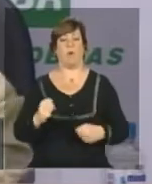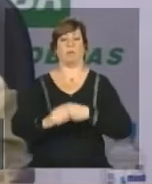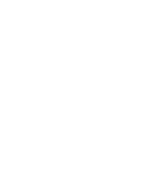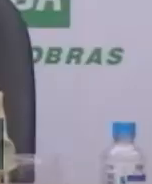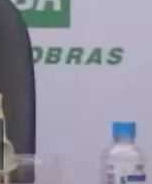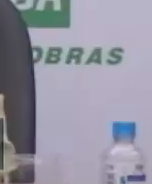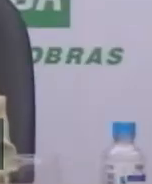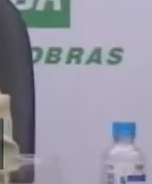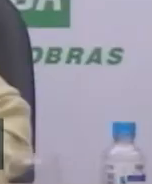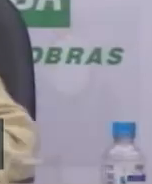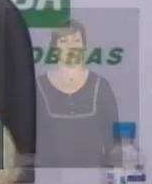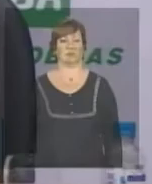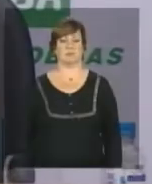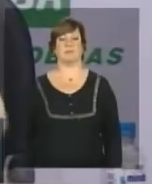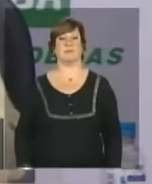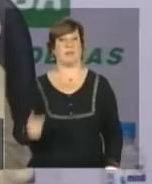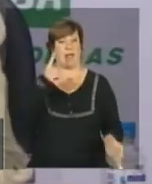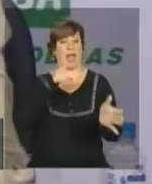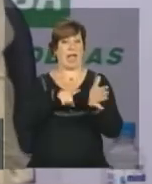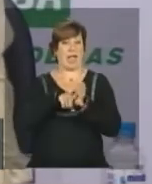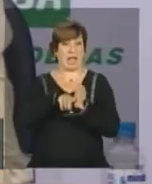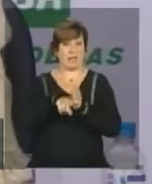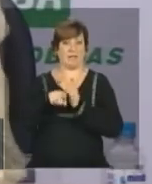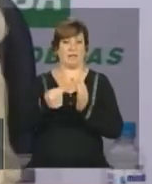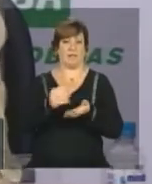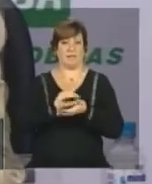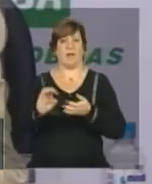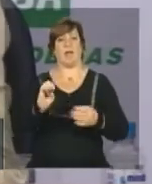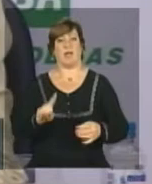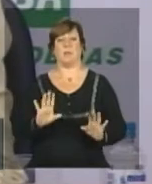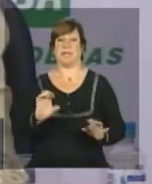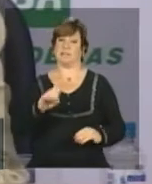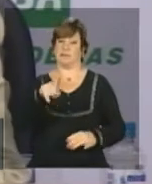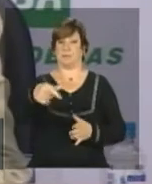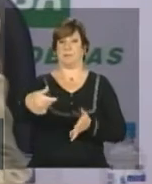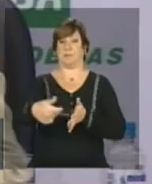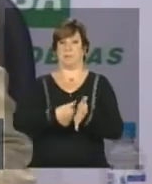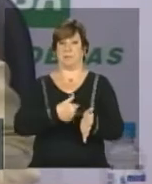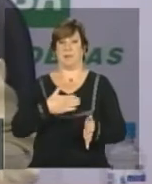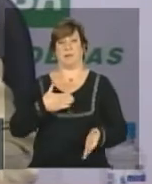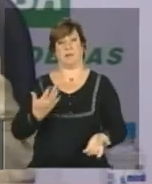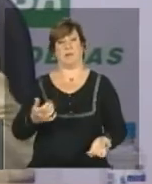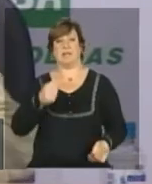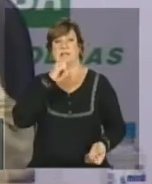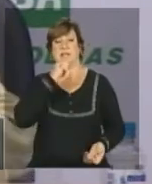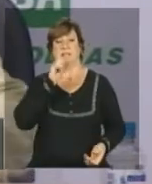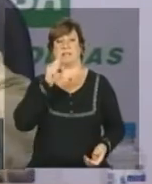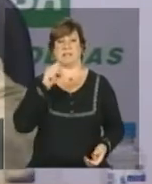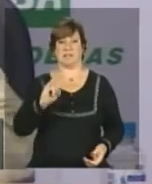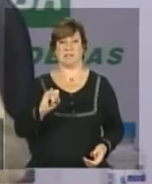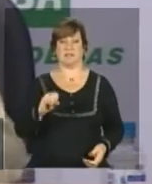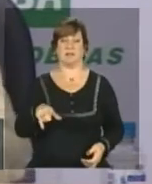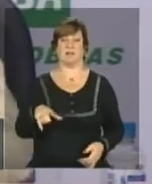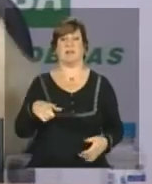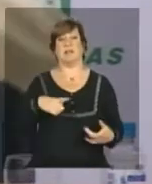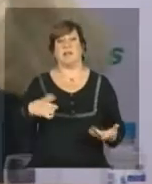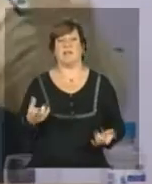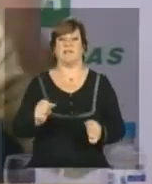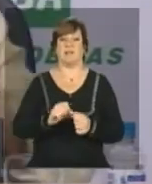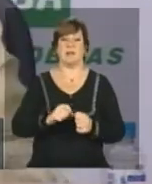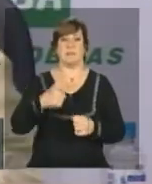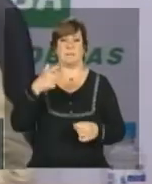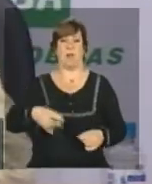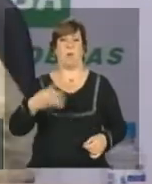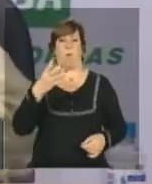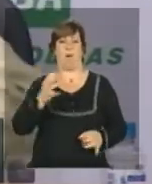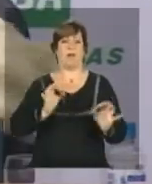seguintes. Não, mas a análise do investimento é. Agora, se você perguntar para mim assim, você vai fazer mais 4